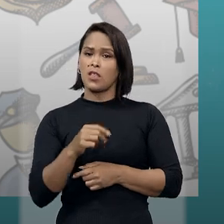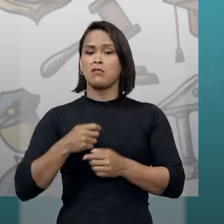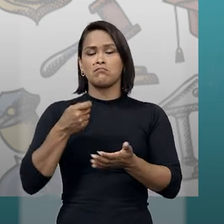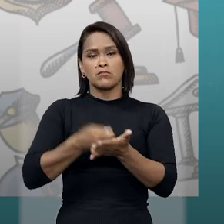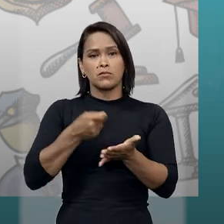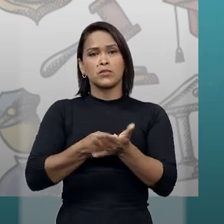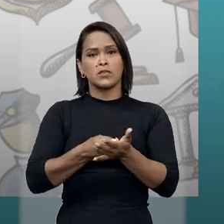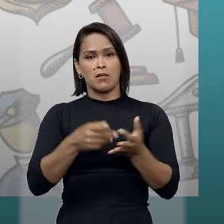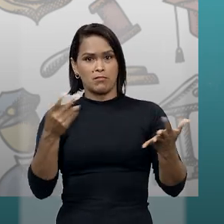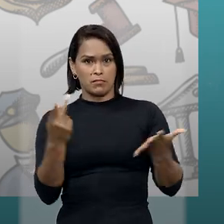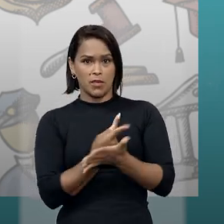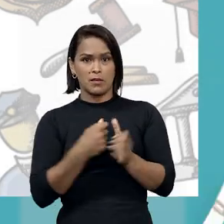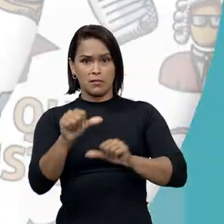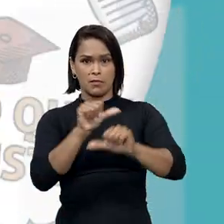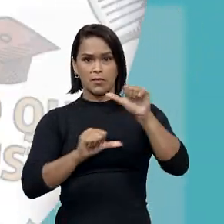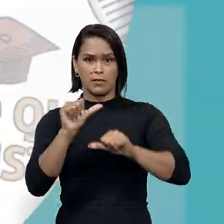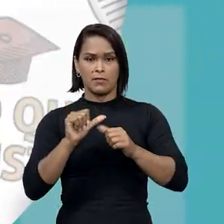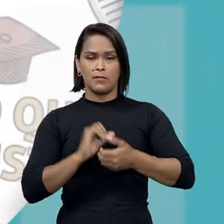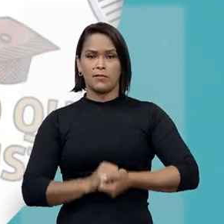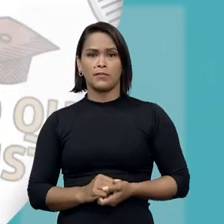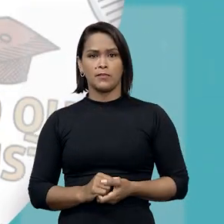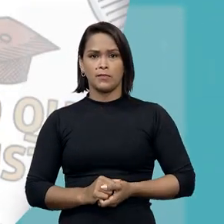lutar por